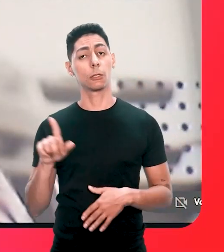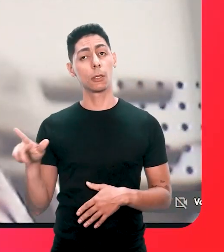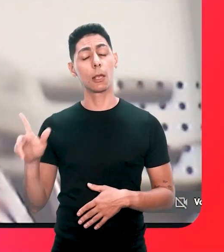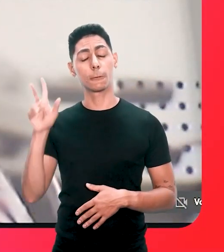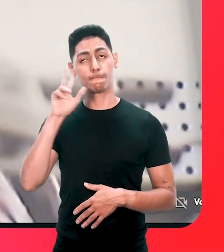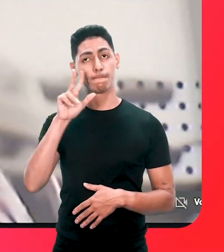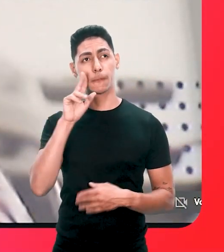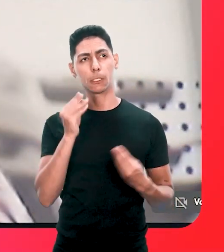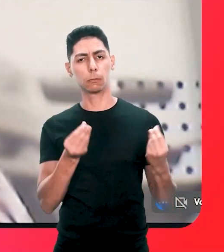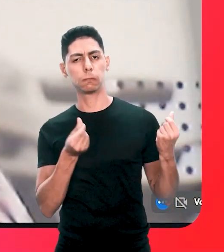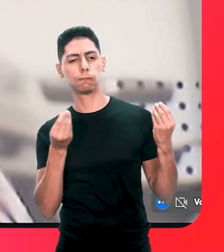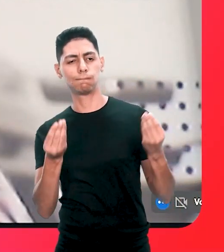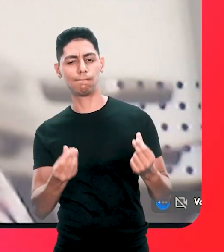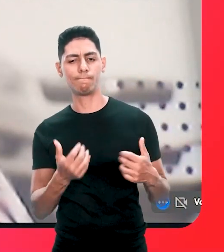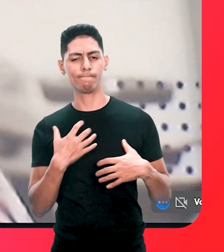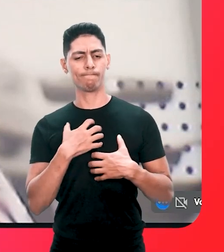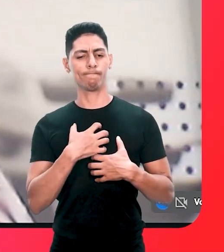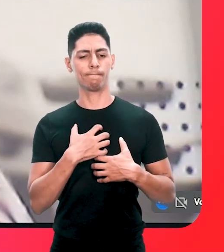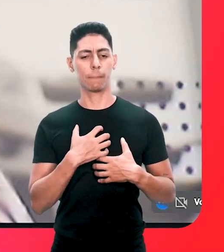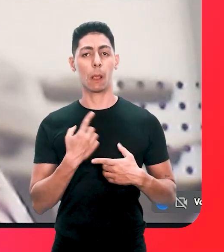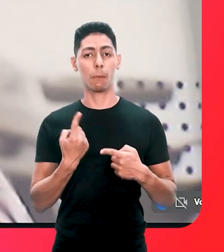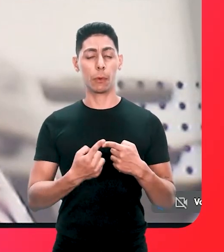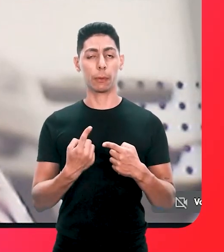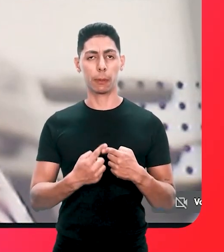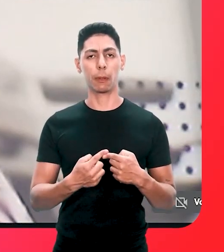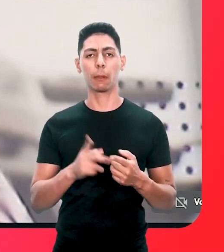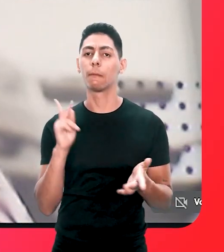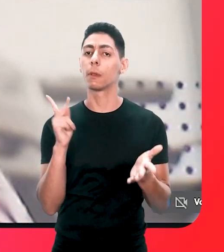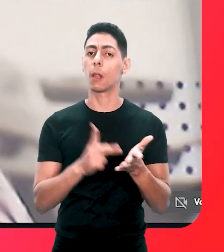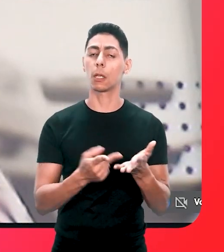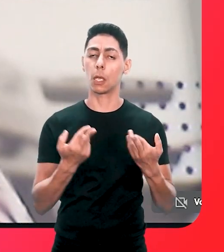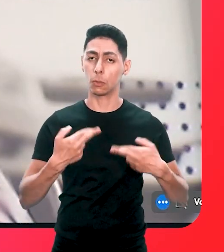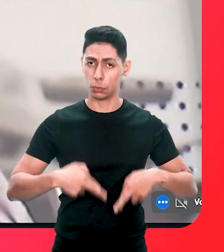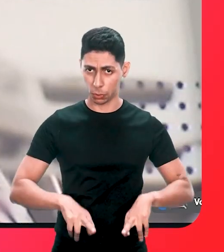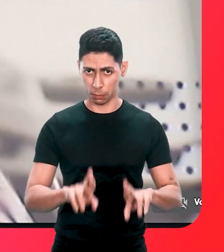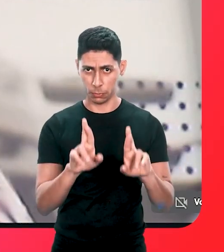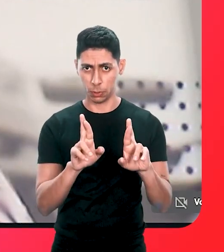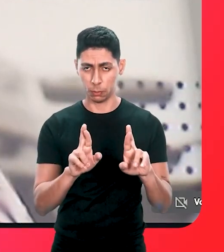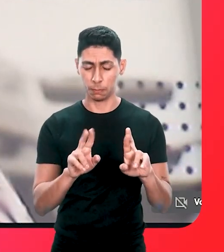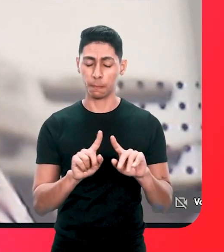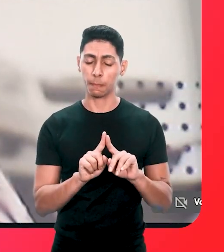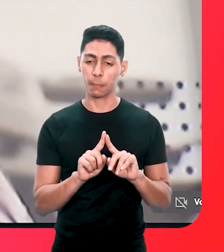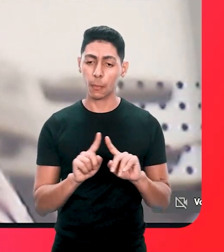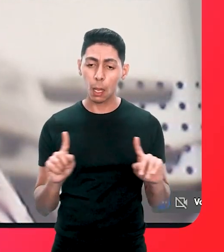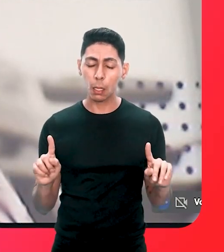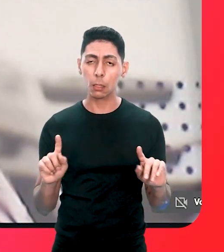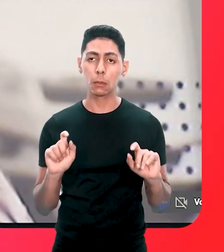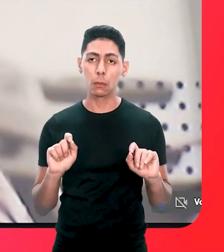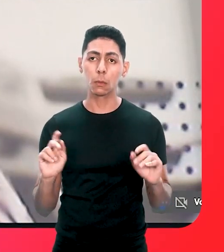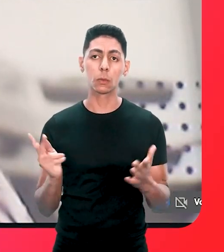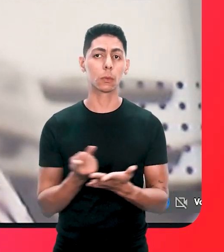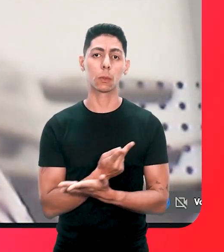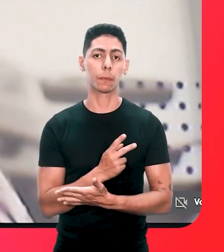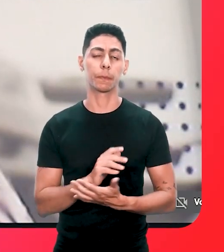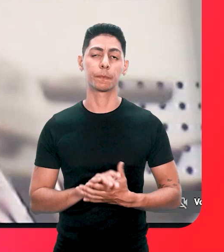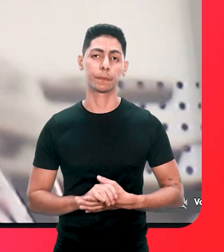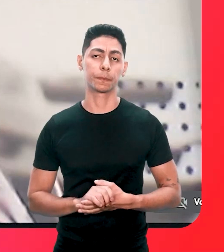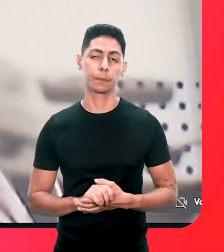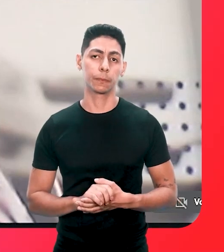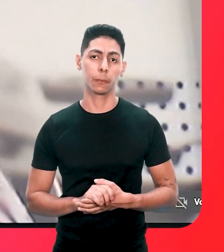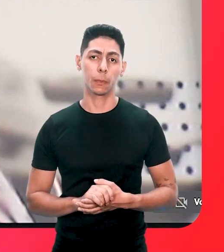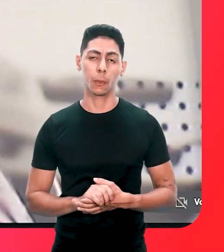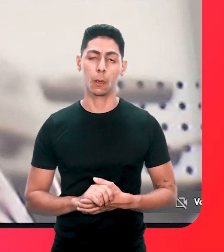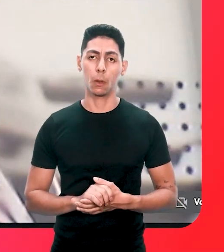delicada, porque, na verdade, eram gêmeos, né? E o médico